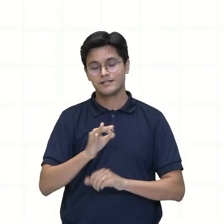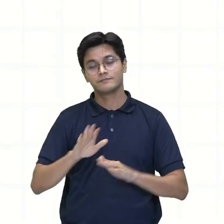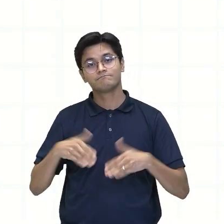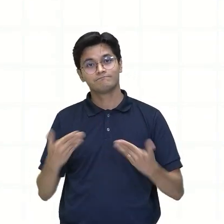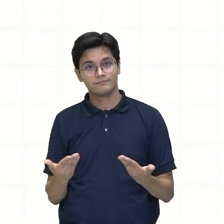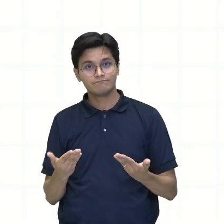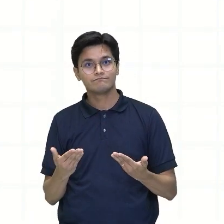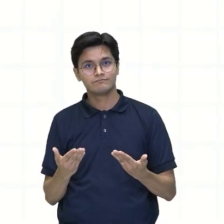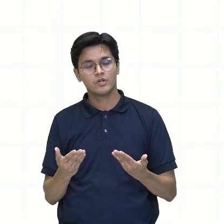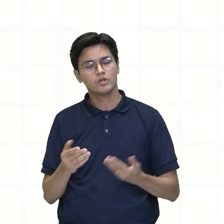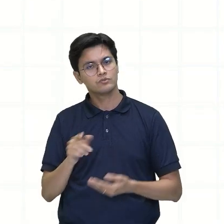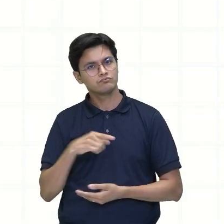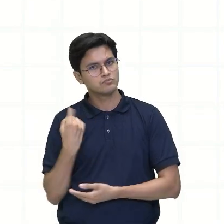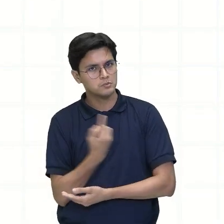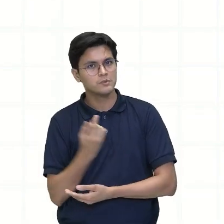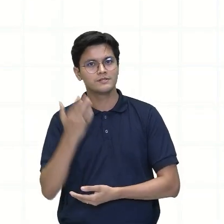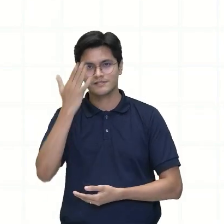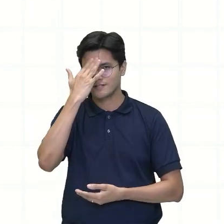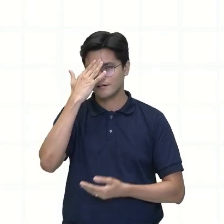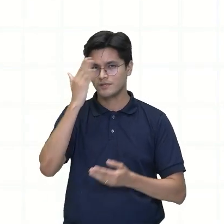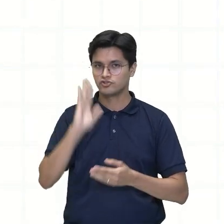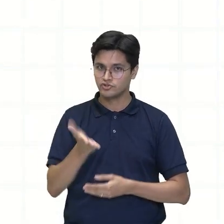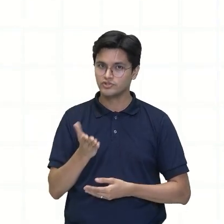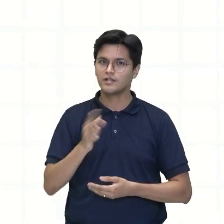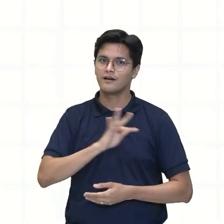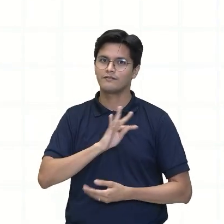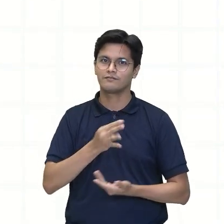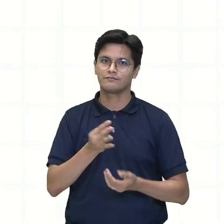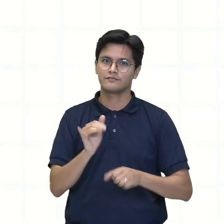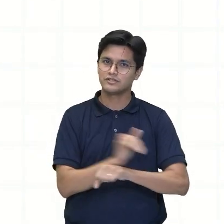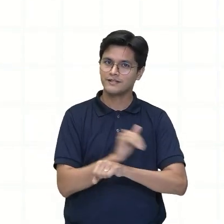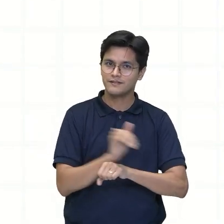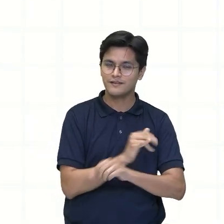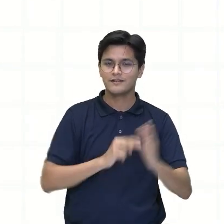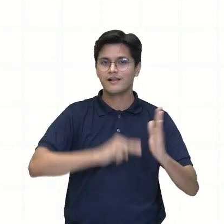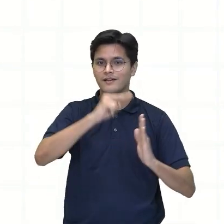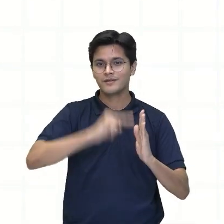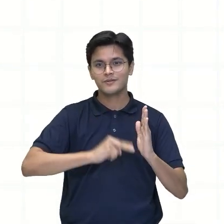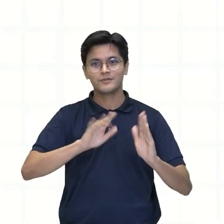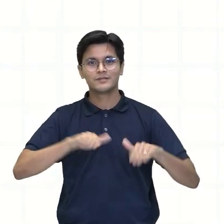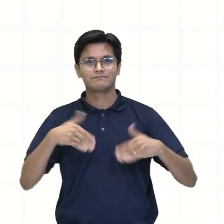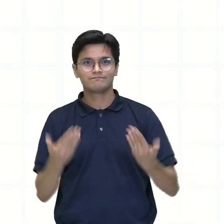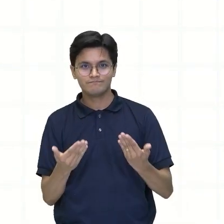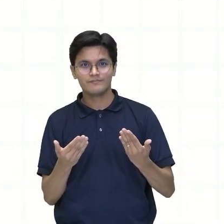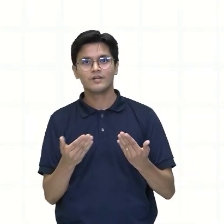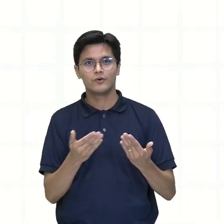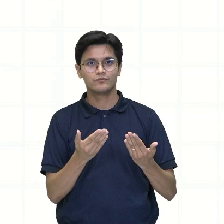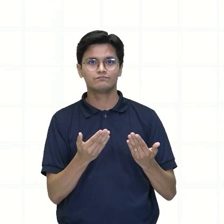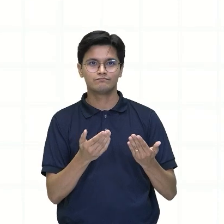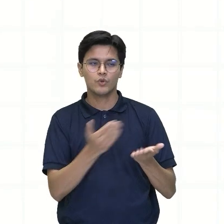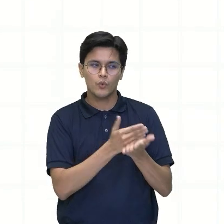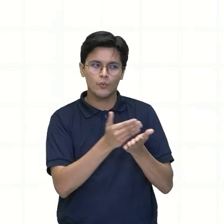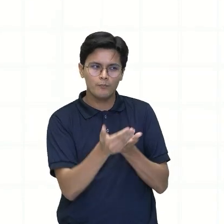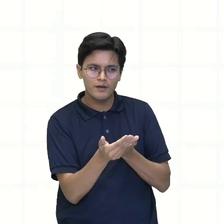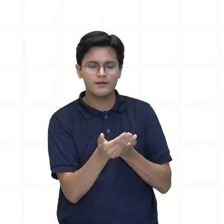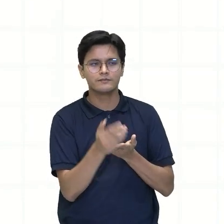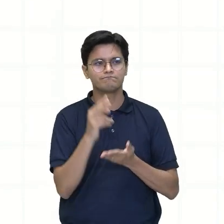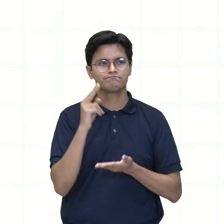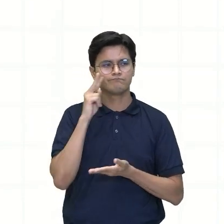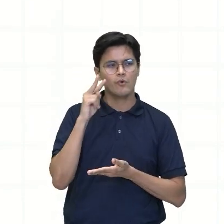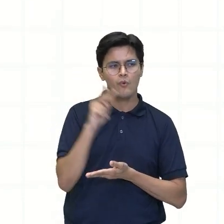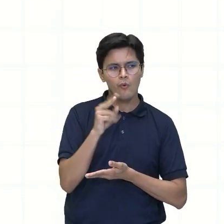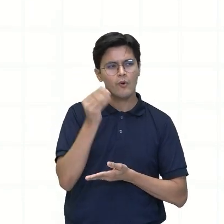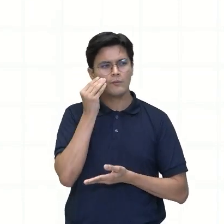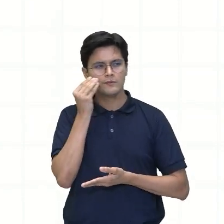questão das técnicas de leitura, a gente já vai ali, né, para a imagem, observe a imagem,